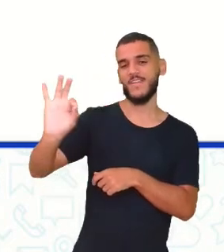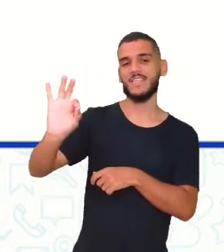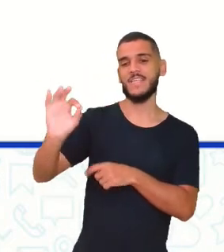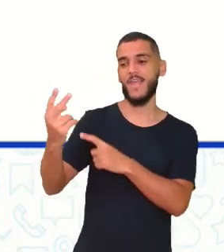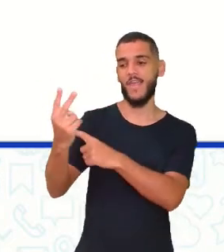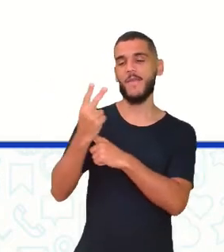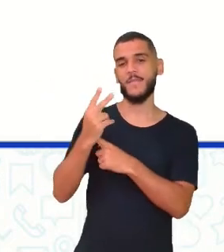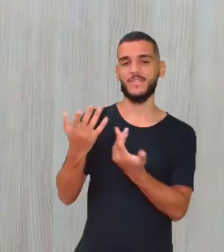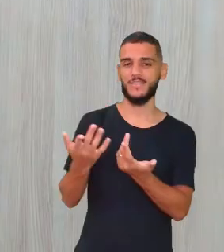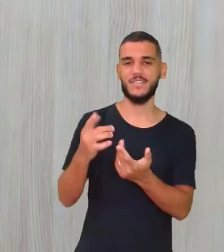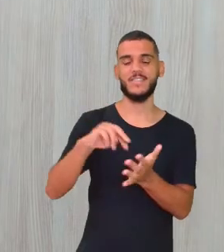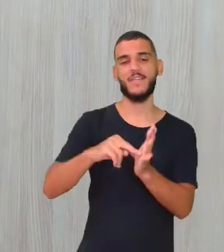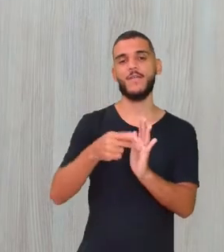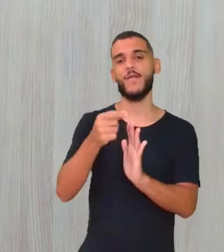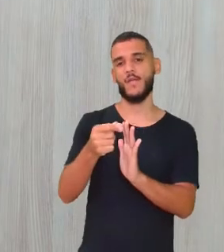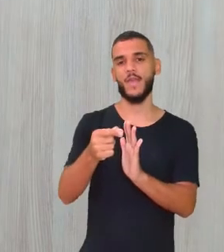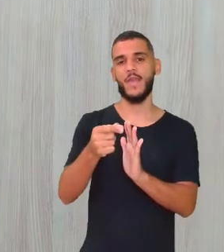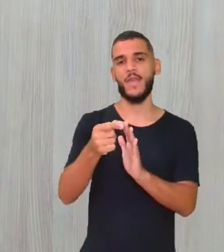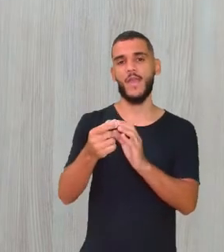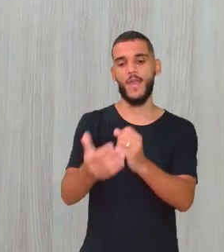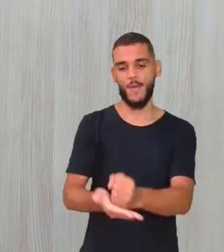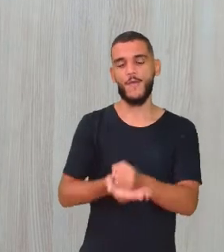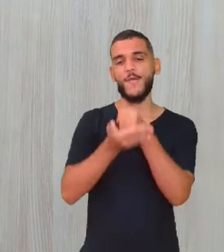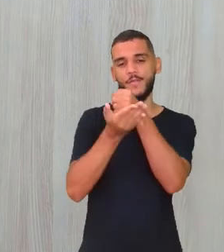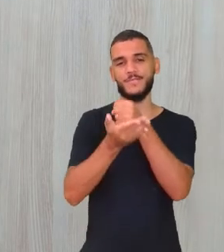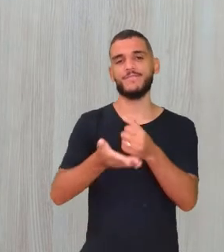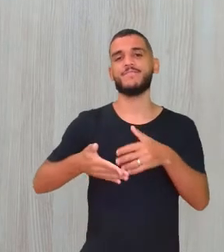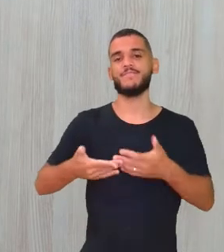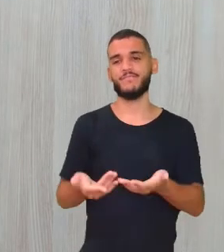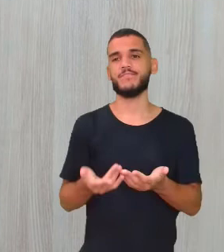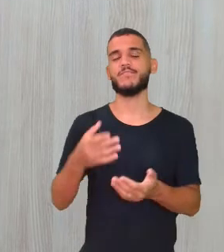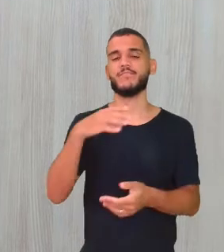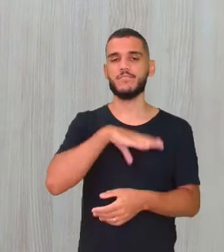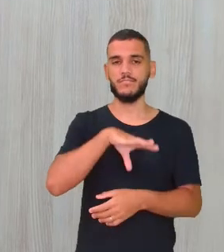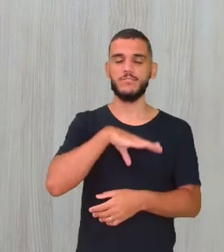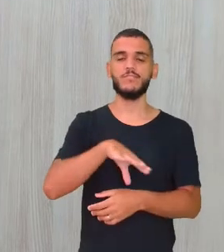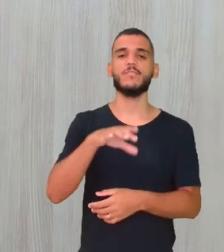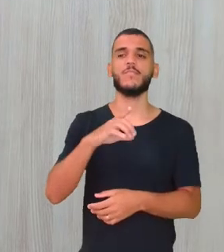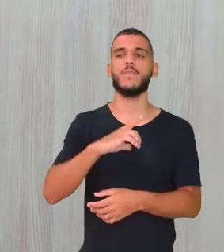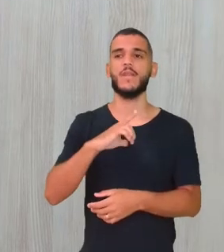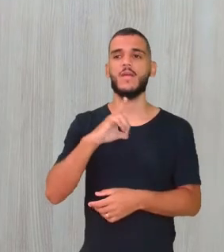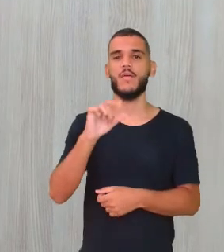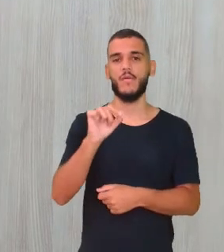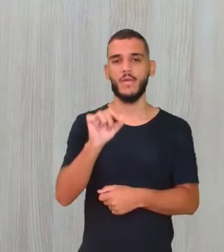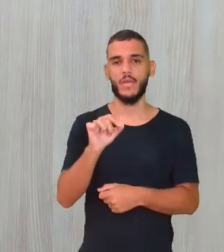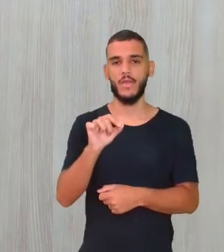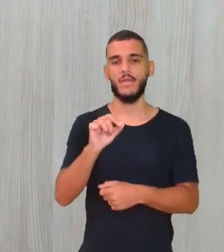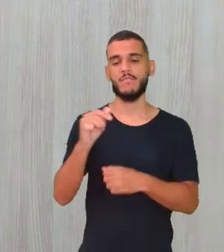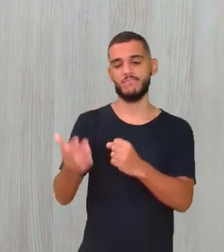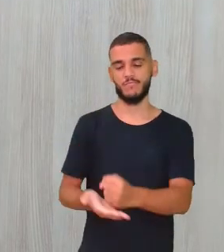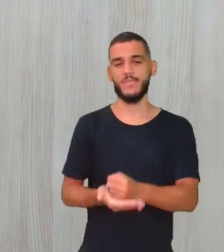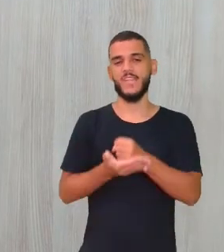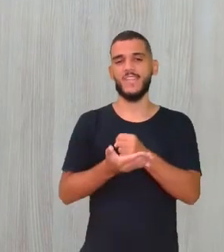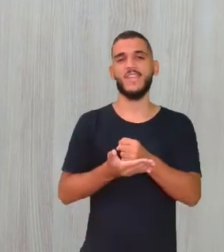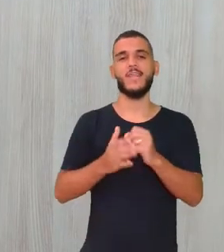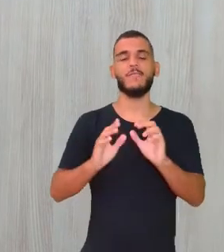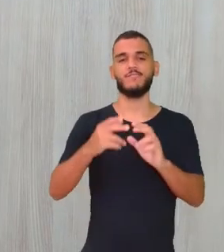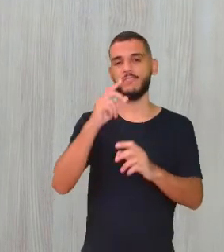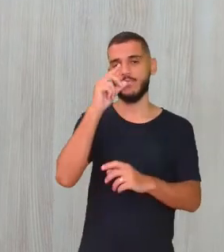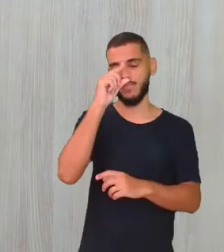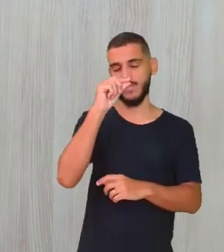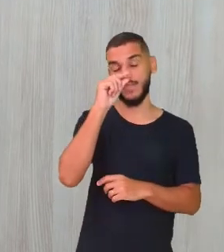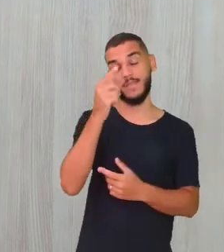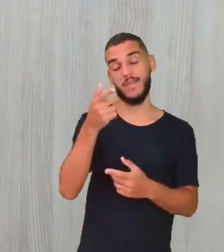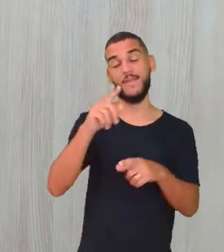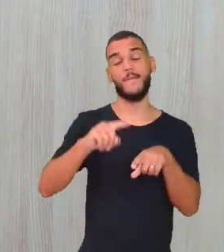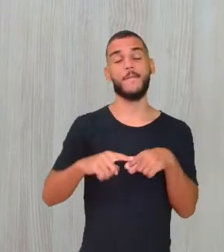é sustentar. Em português, a gente tem uma palavra para sutiã, que é sustentadores de seios. Sim. Mas a gente nunca usa isso,